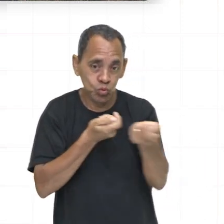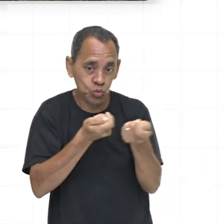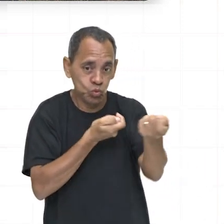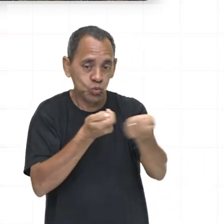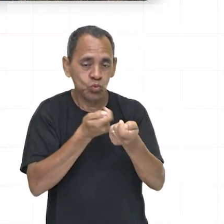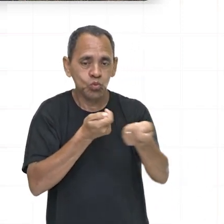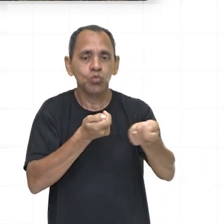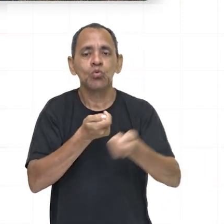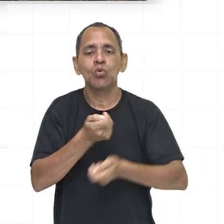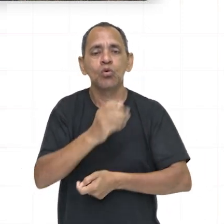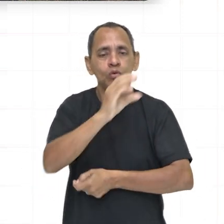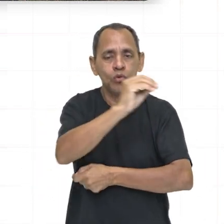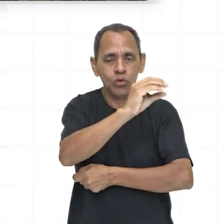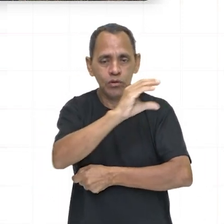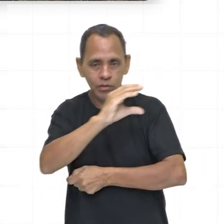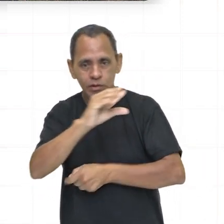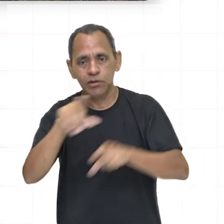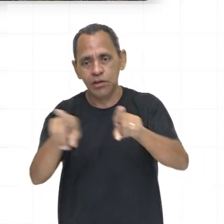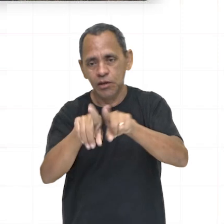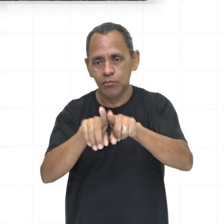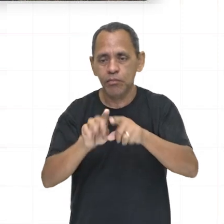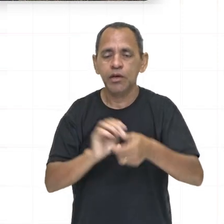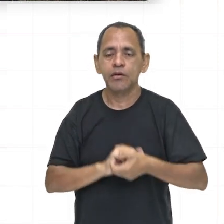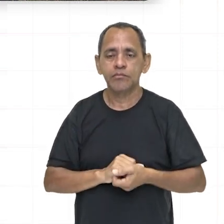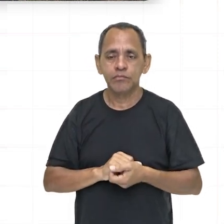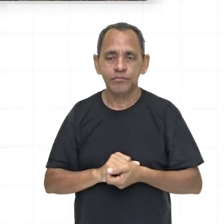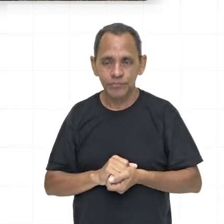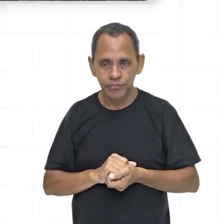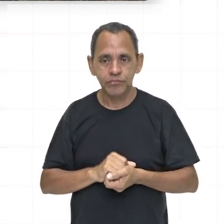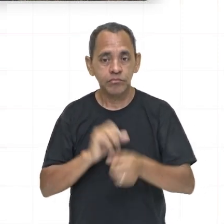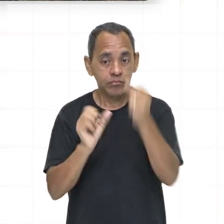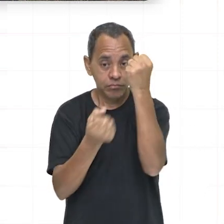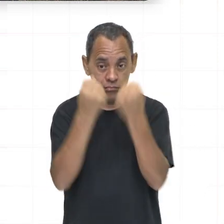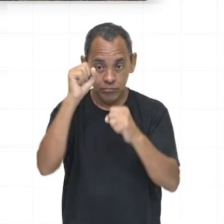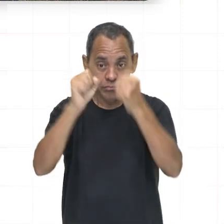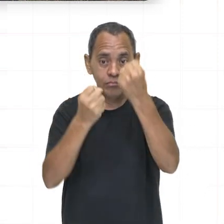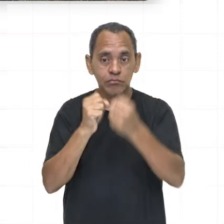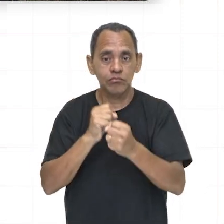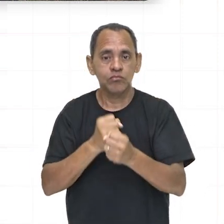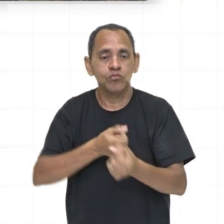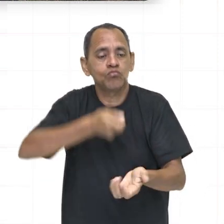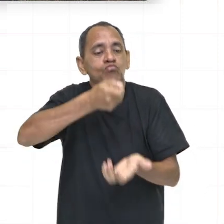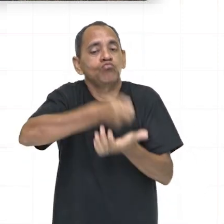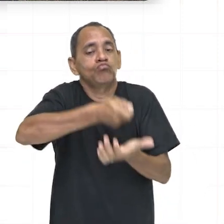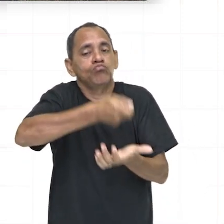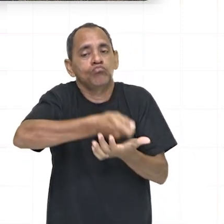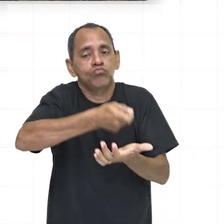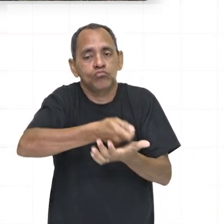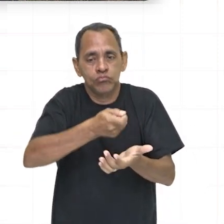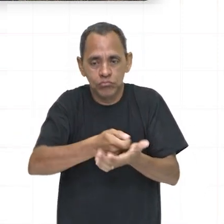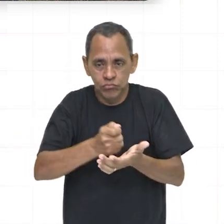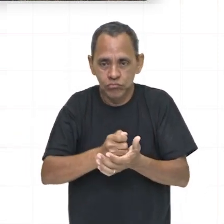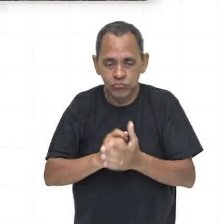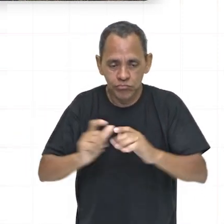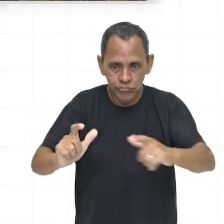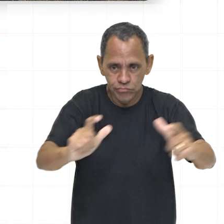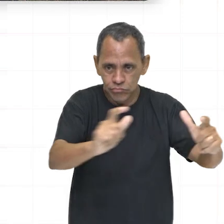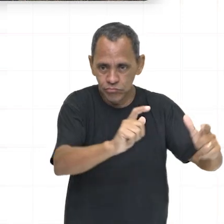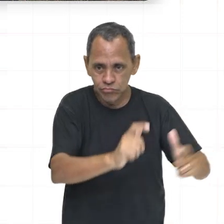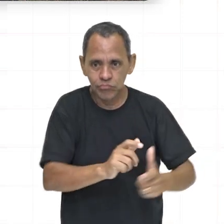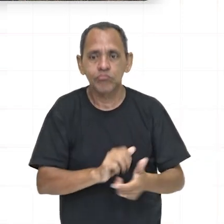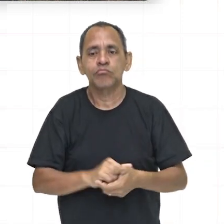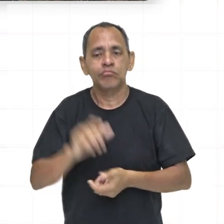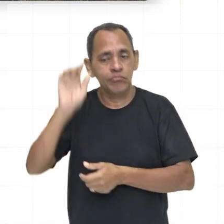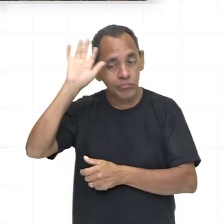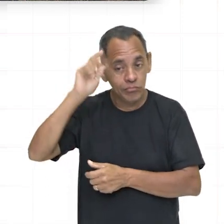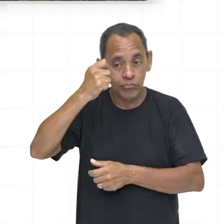política, pela urbanização, pela industrialização que foi imposta ao território africano, assim como os valores que